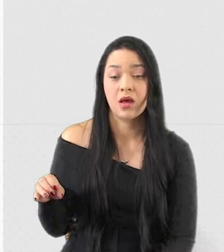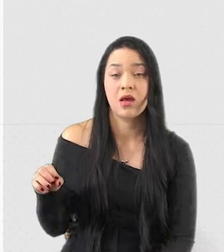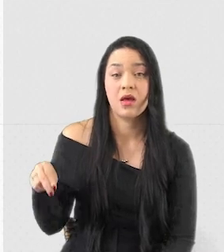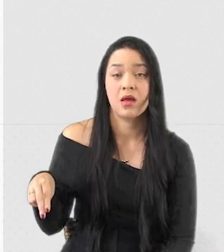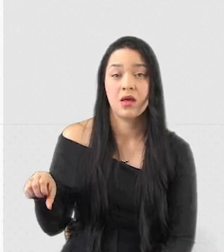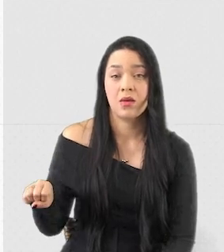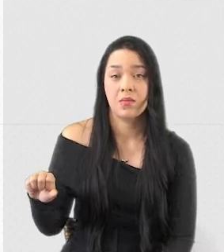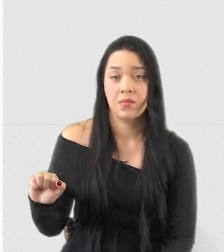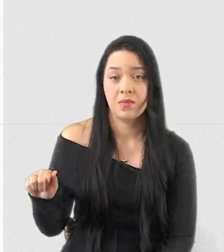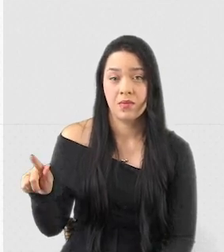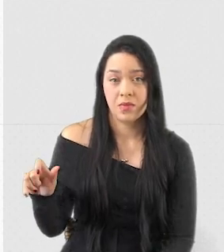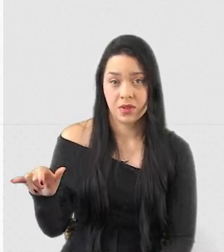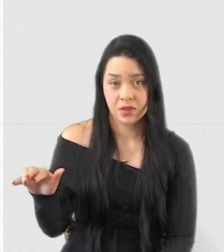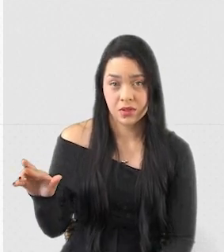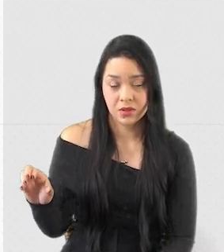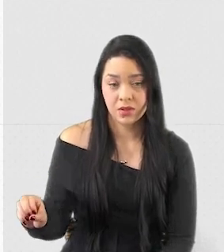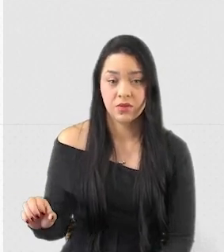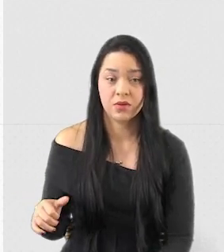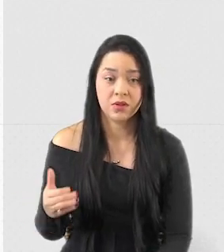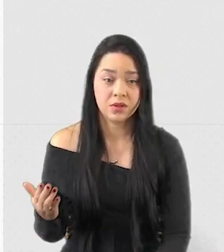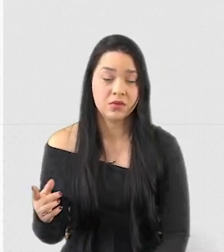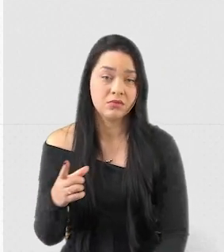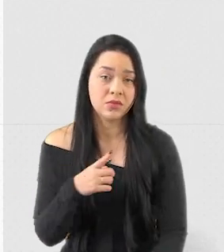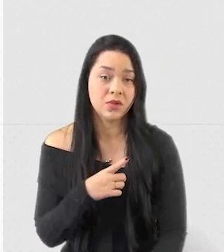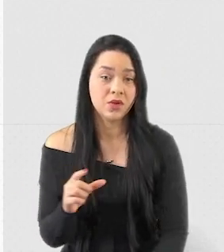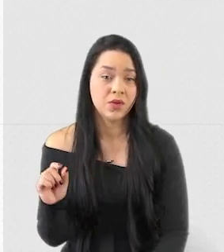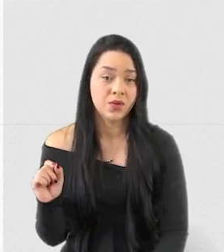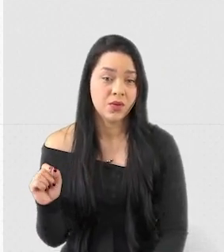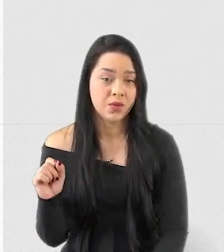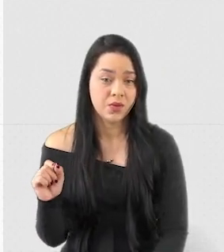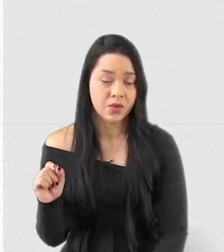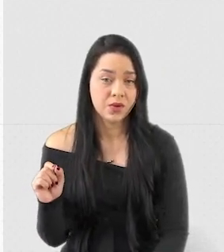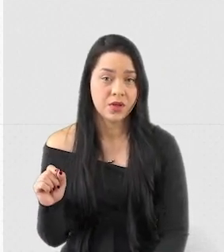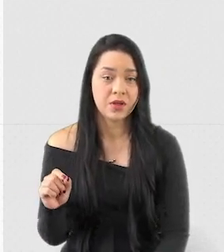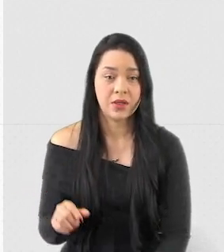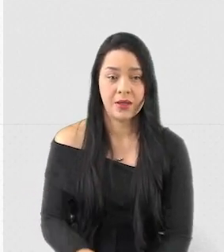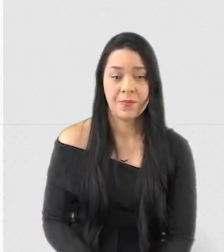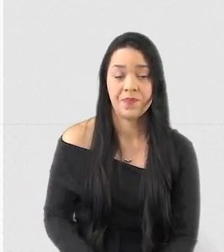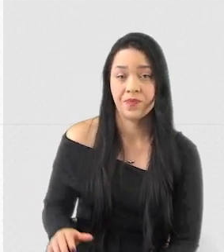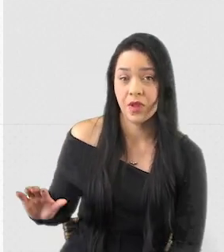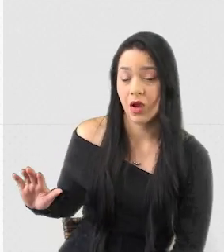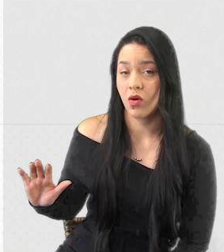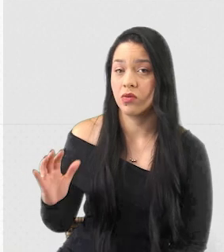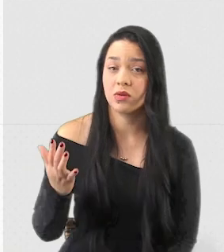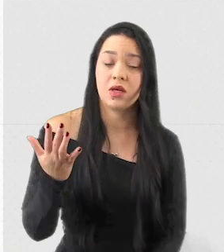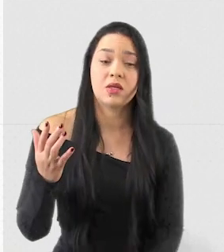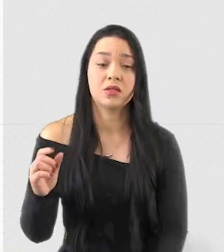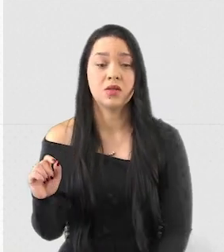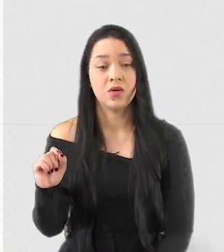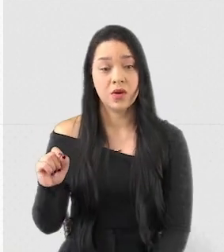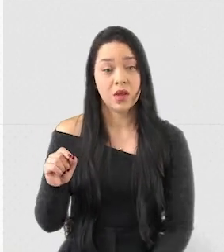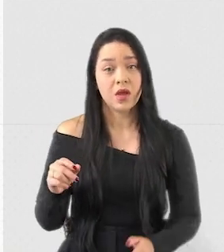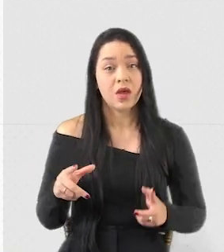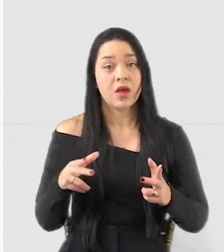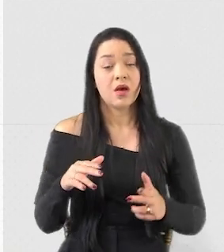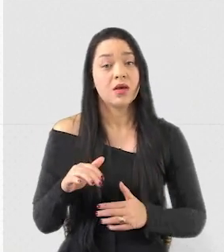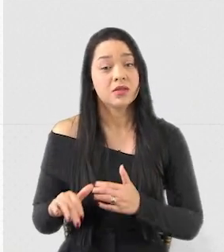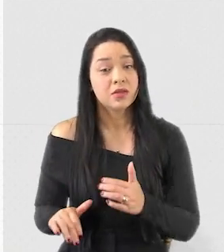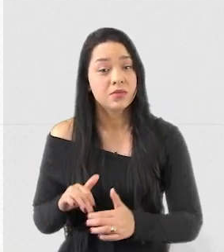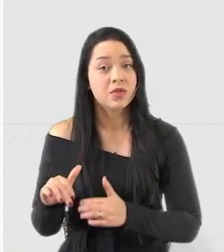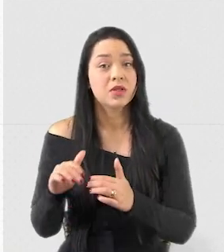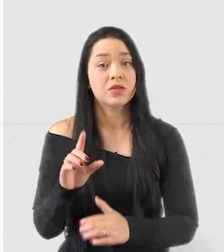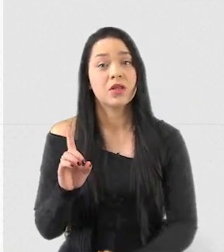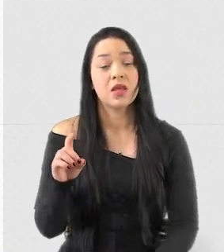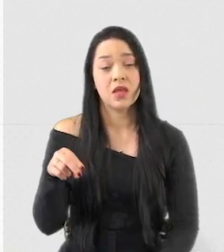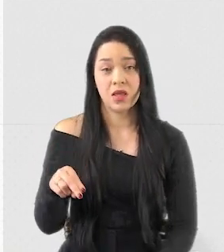bom? Inclusive, pessoal, quando a gente tem essa transcrição, ocorre praticamente quase o mesmo processo da duplicação de